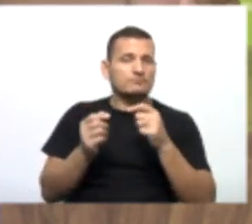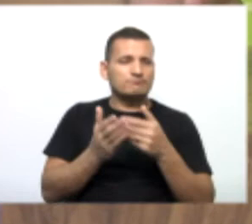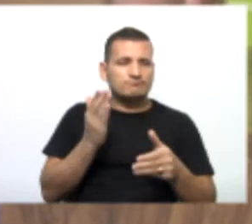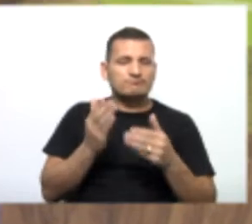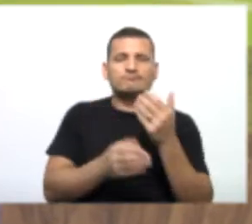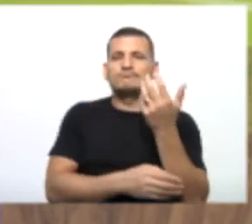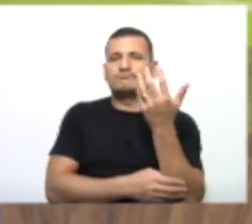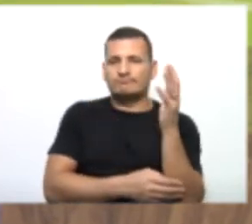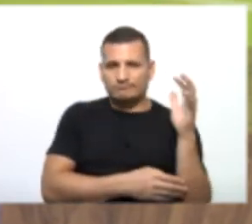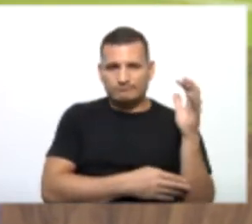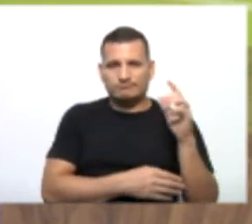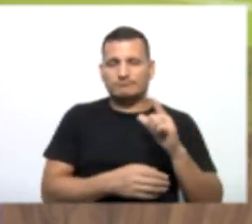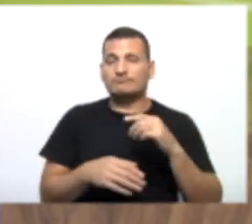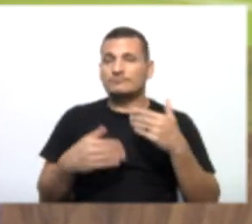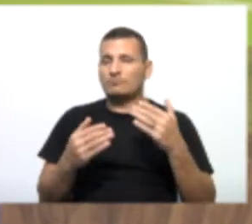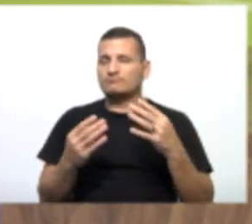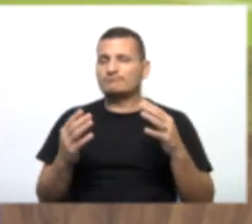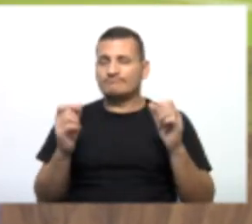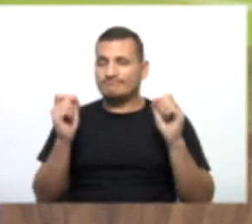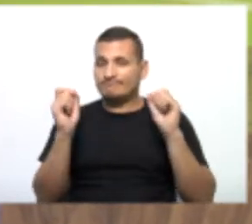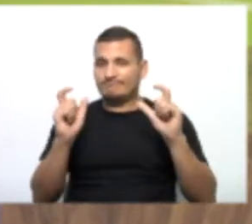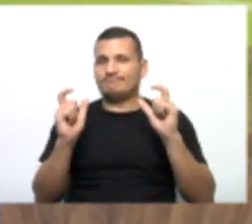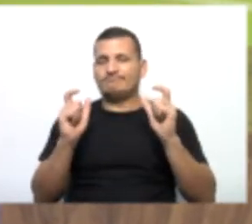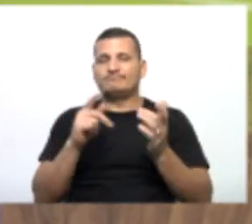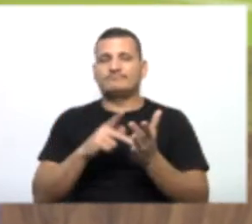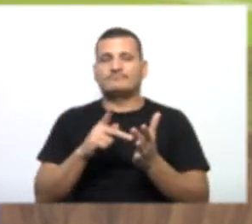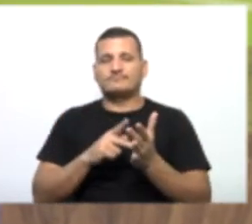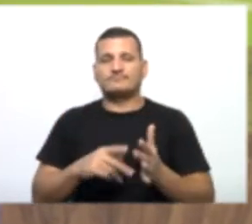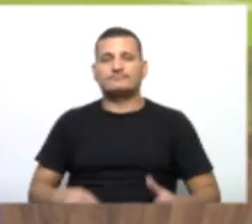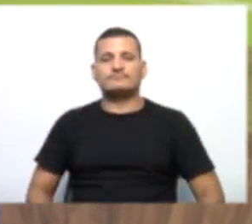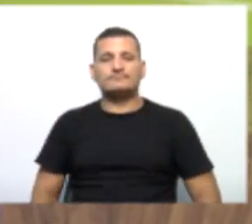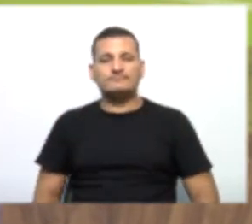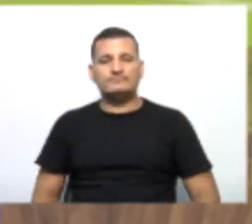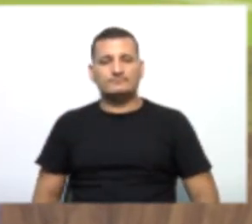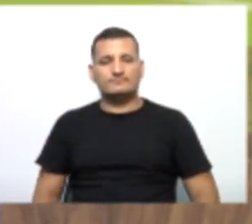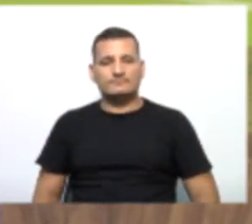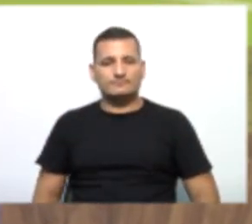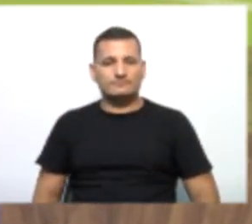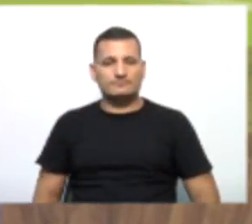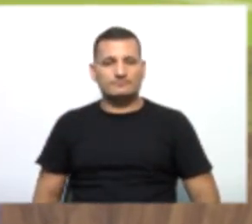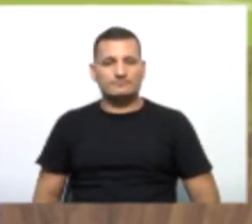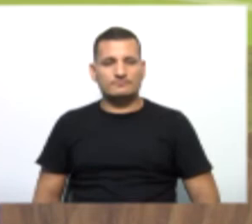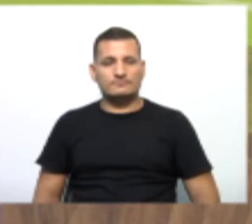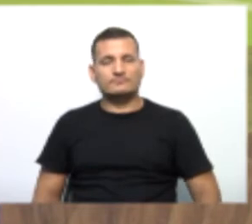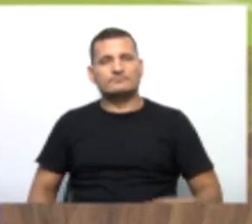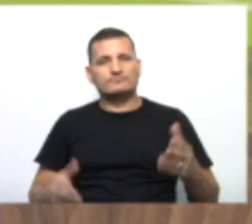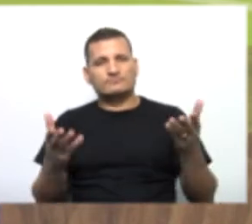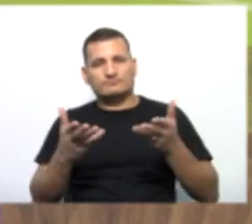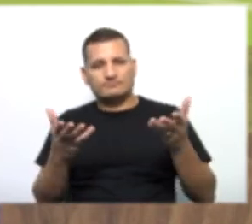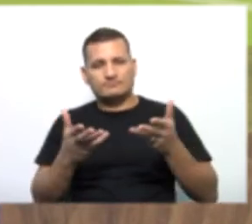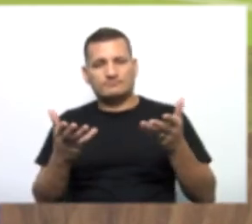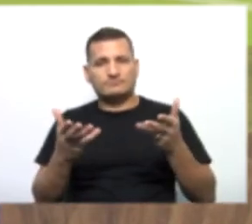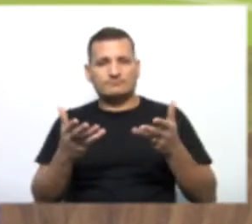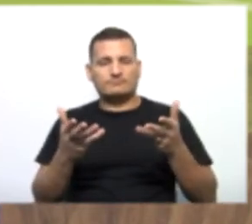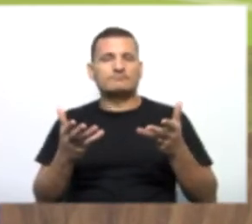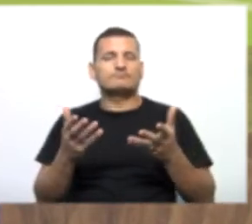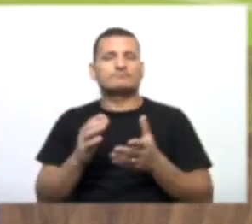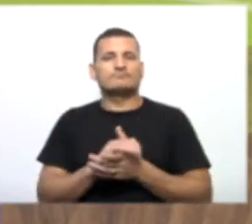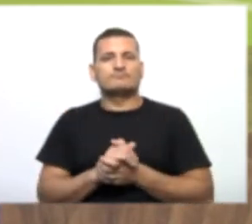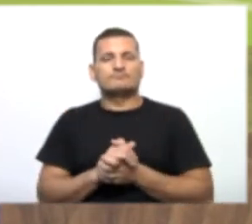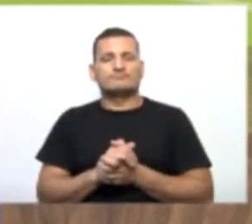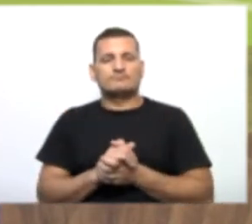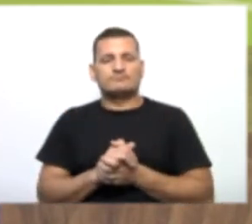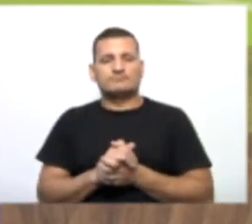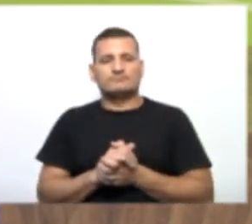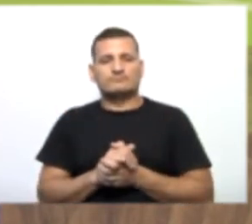natureza, não é verdade? Então vamos ficar bem atentos aí. Professor, é isso? Né? Estamos aí encerrando a nossa atividade. Na volta nós